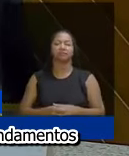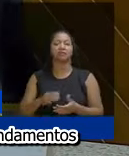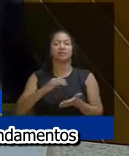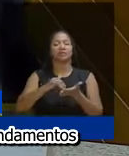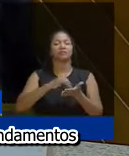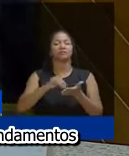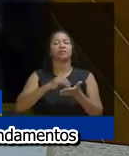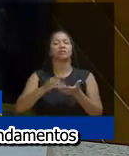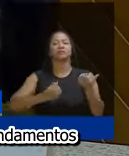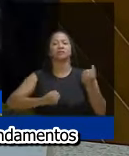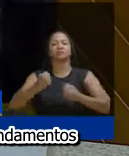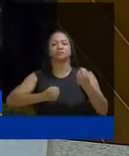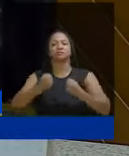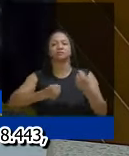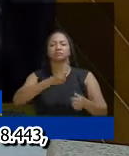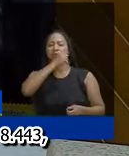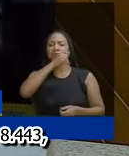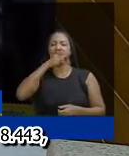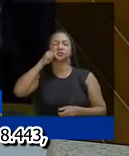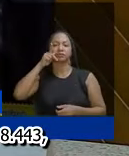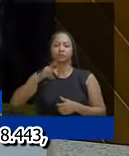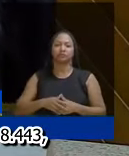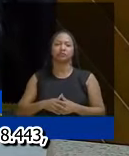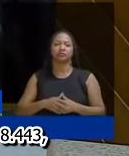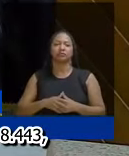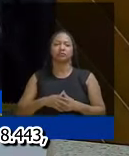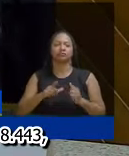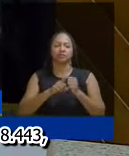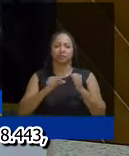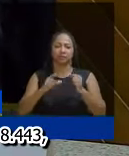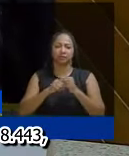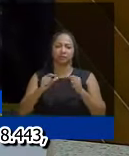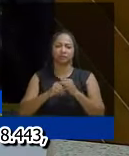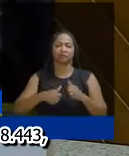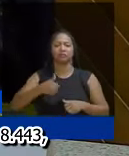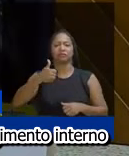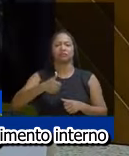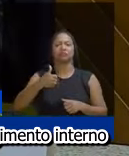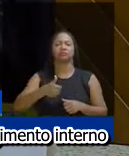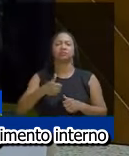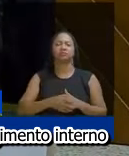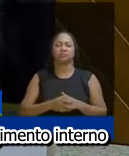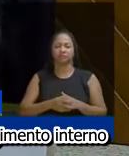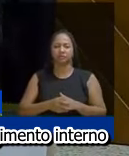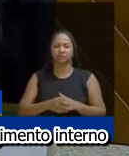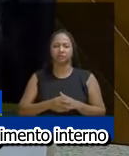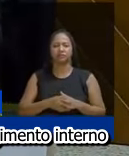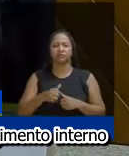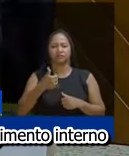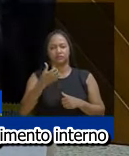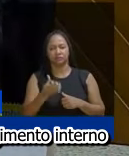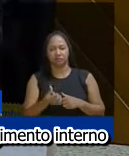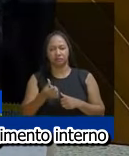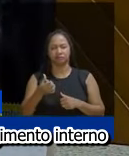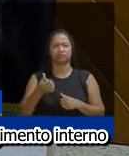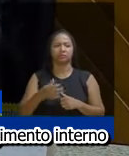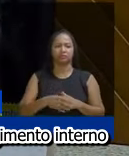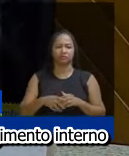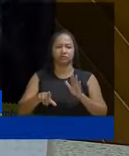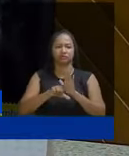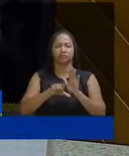transporte estadual permanece o foco no juiz Carlos Fernandes. Nos artigos 1º, inciso 1, 16, inciso 3, a linha C